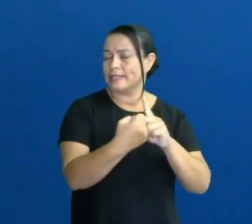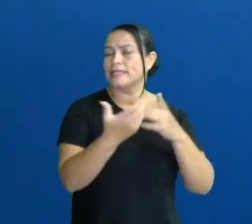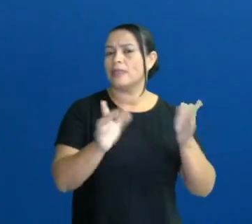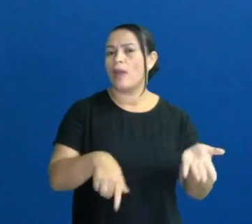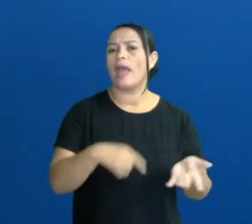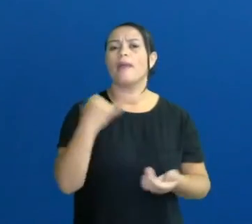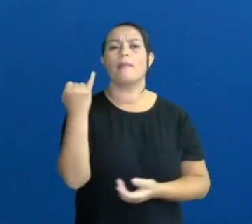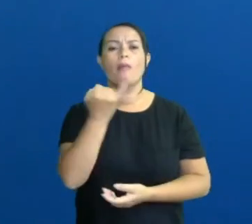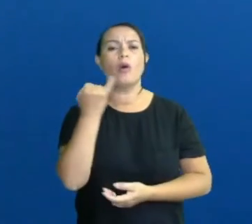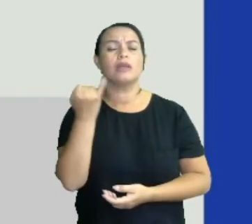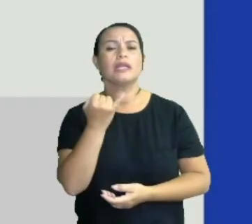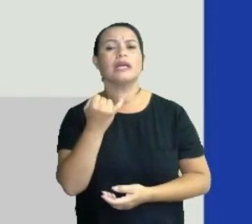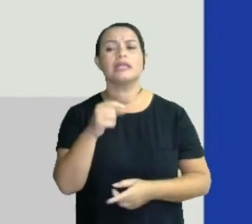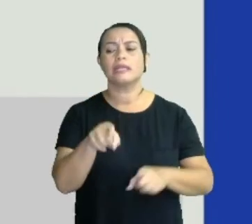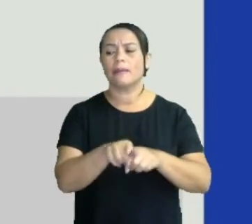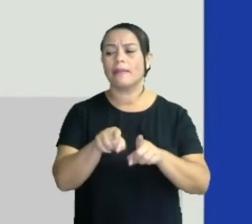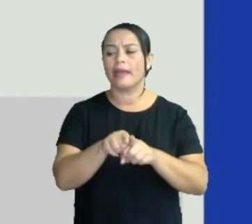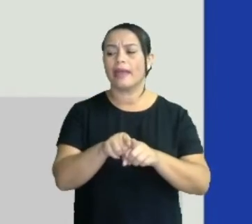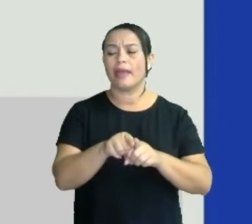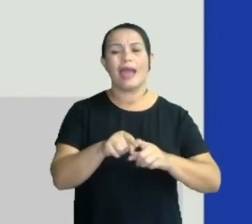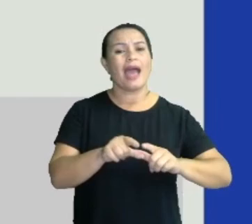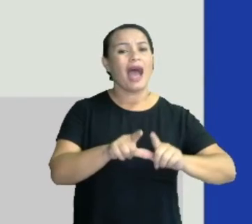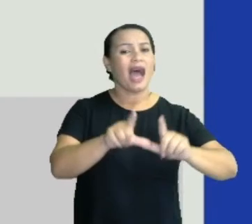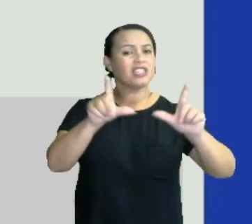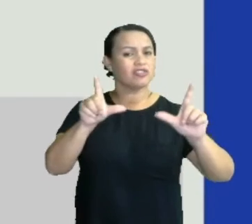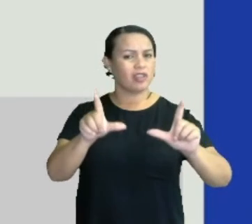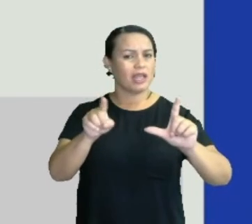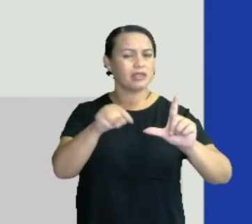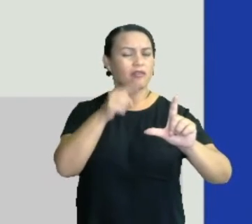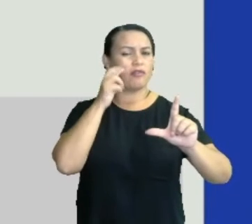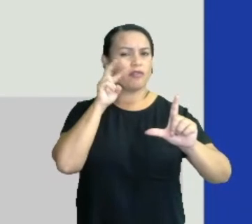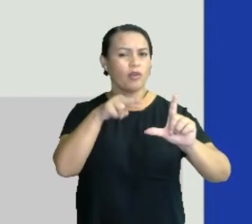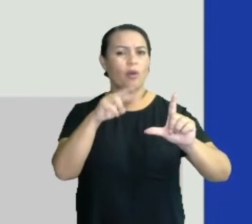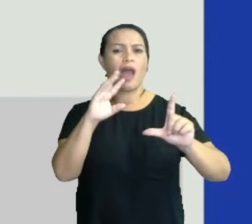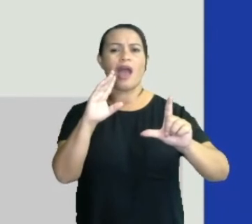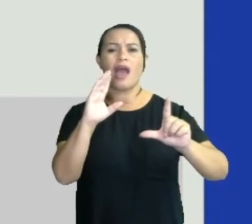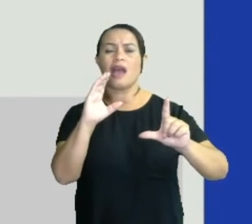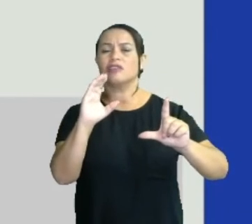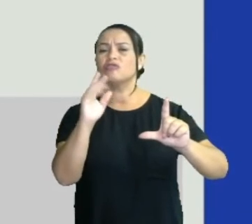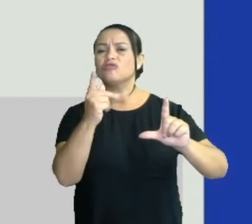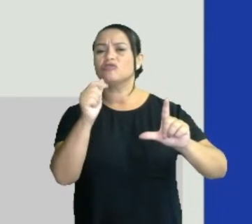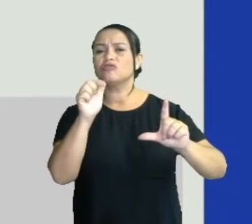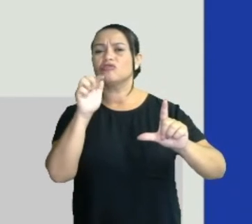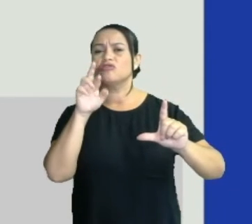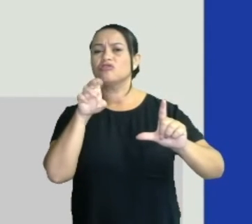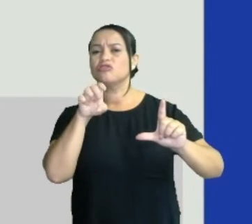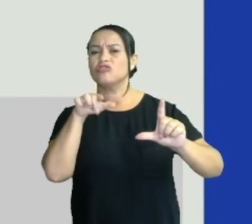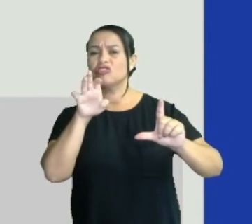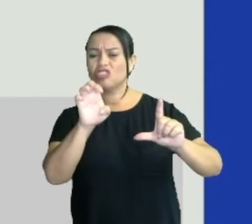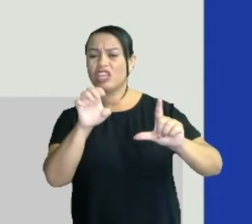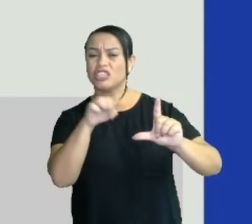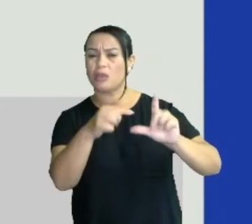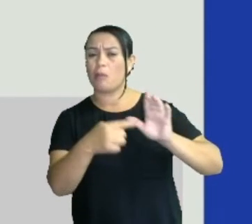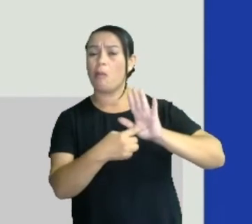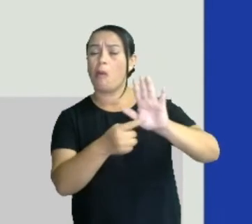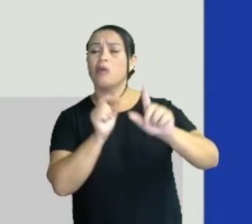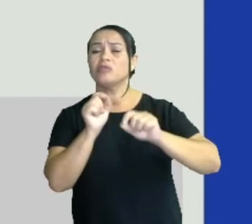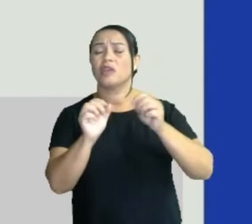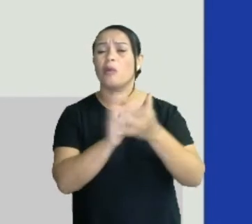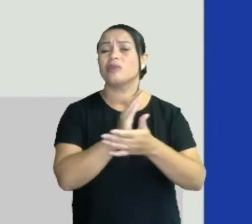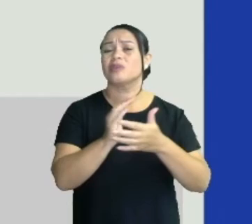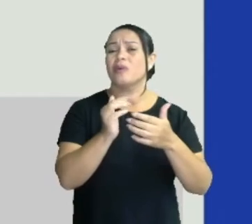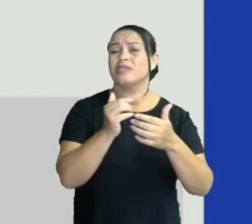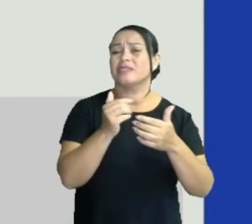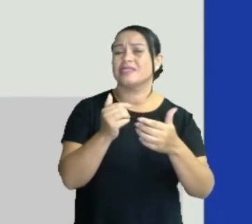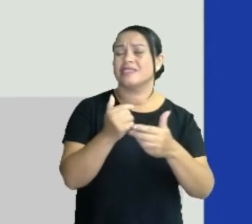importante. A charge, ela vai retratar aí para vocês de forma irônica um pouco dessa